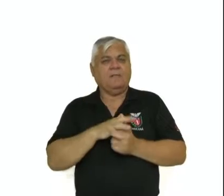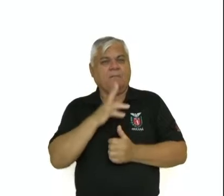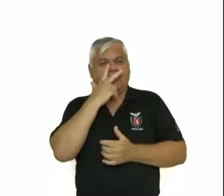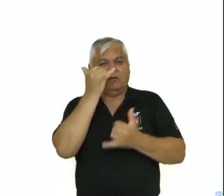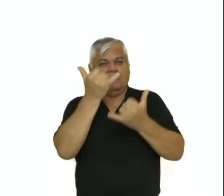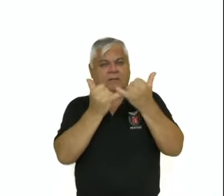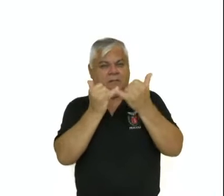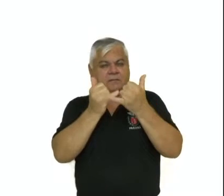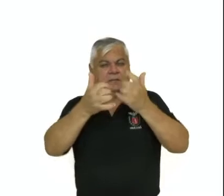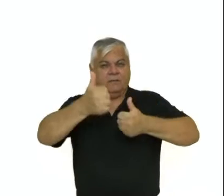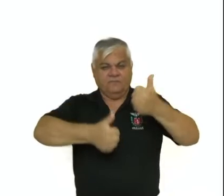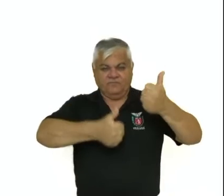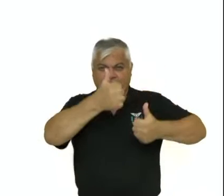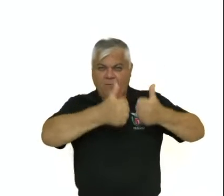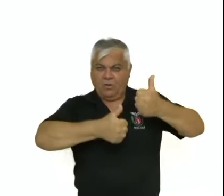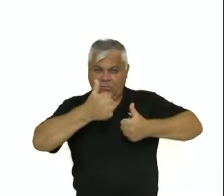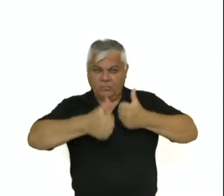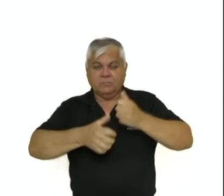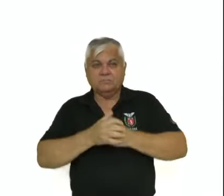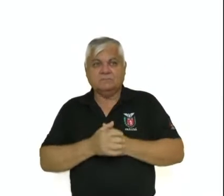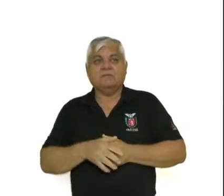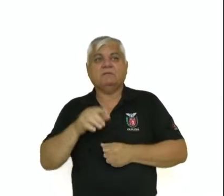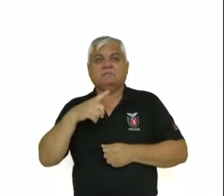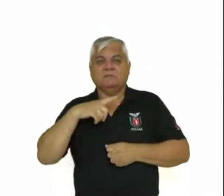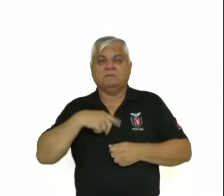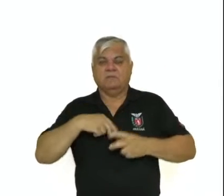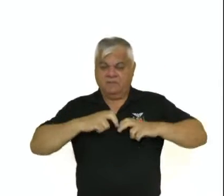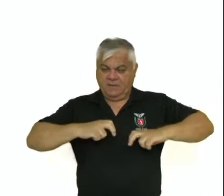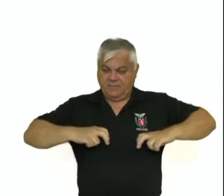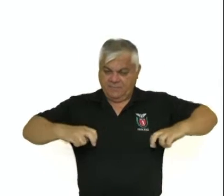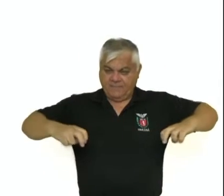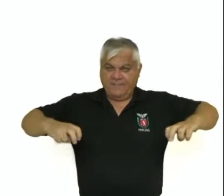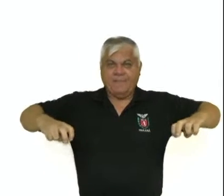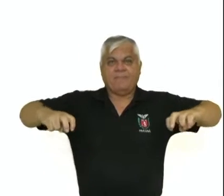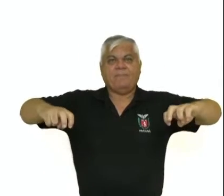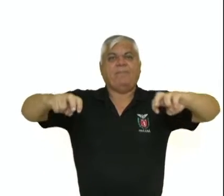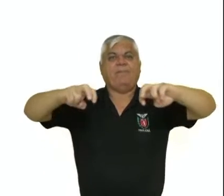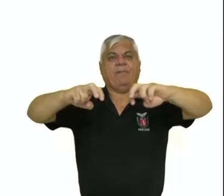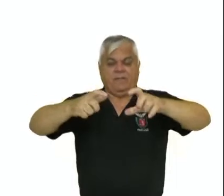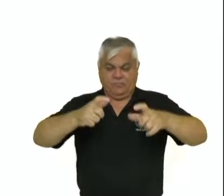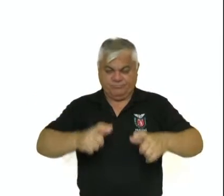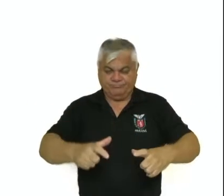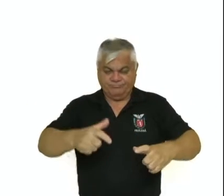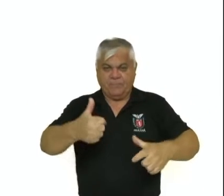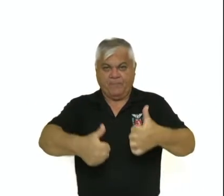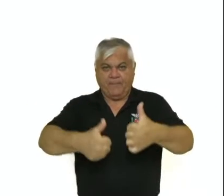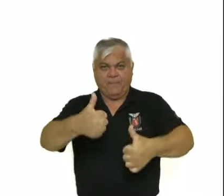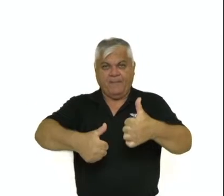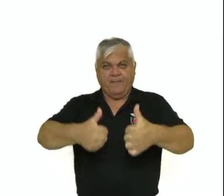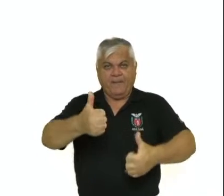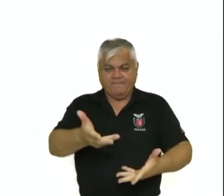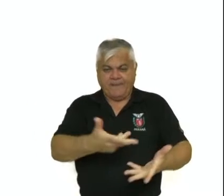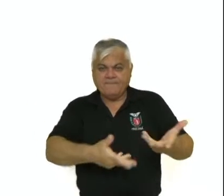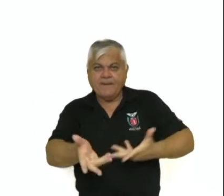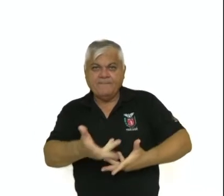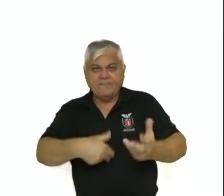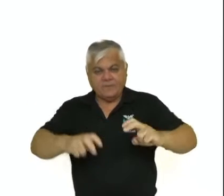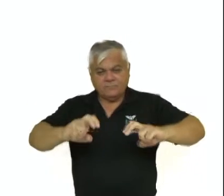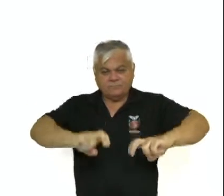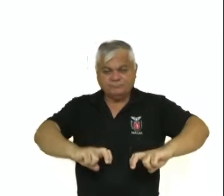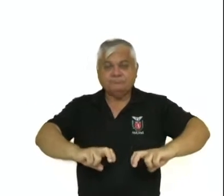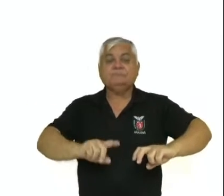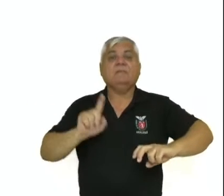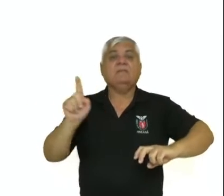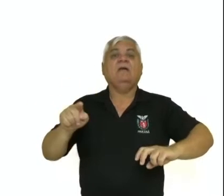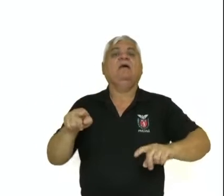futebol, do estádio, né? Então, o estádio tem arquibancada ao redor, né? O campo aqui no meio e no teatro de arena também, no